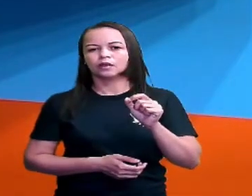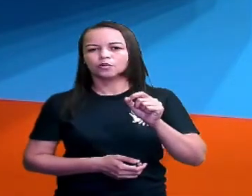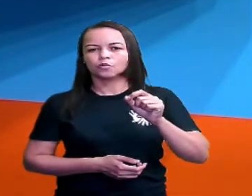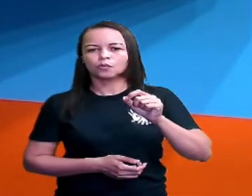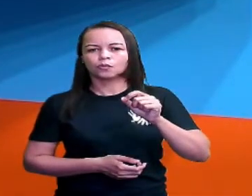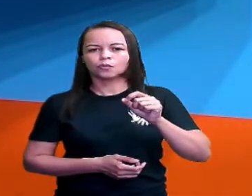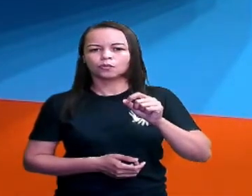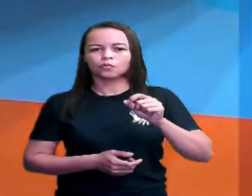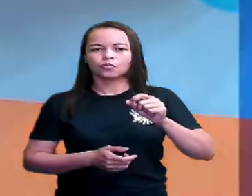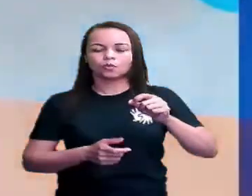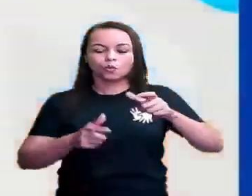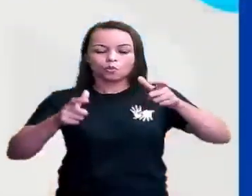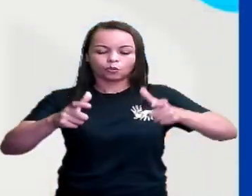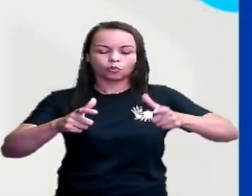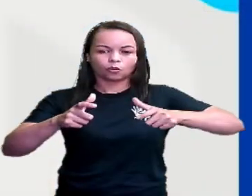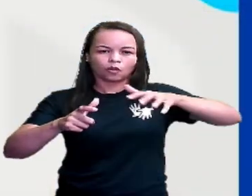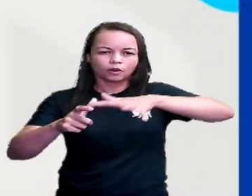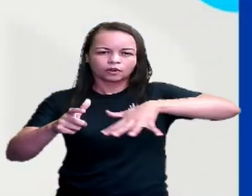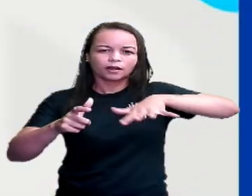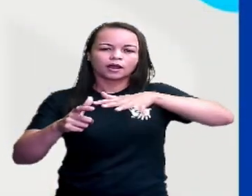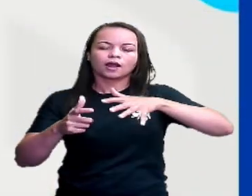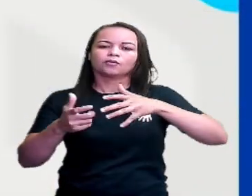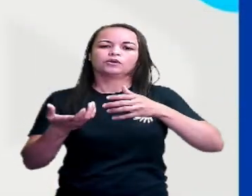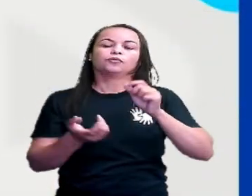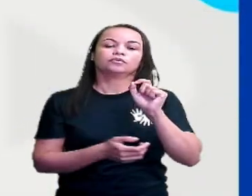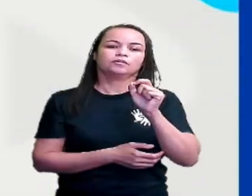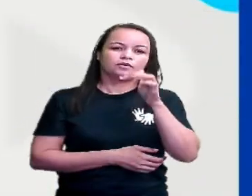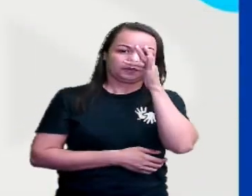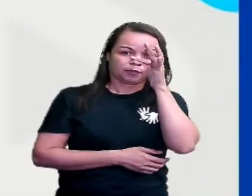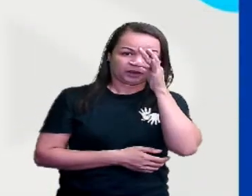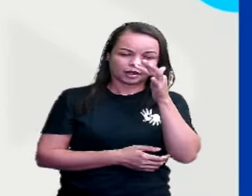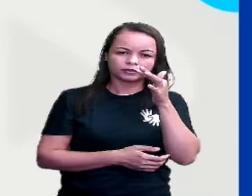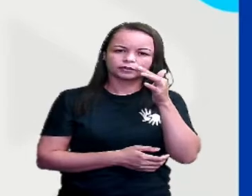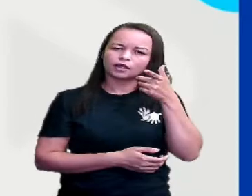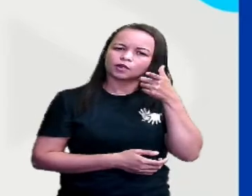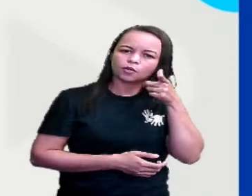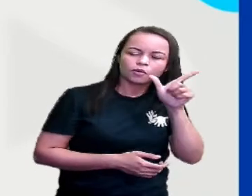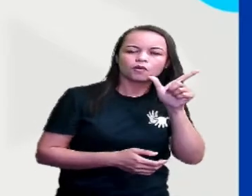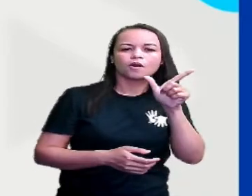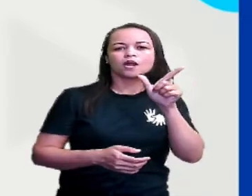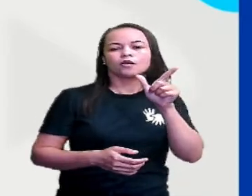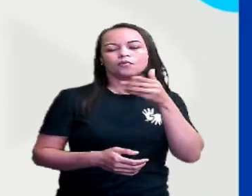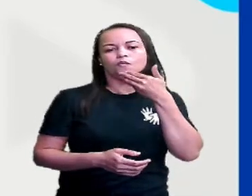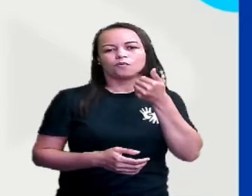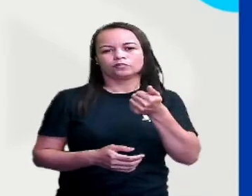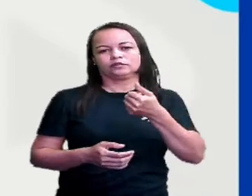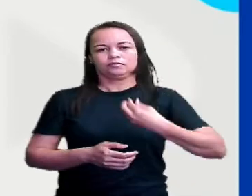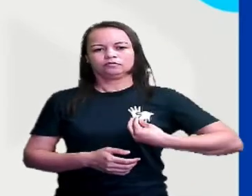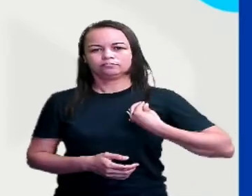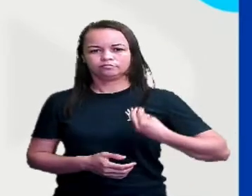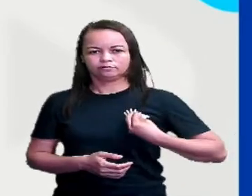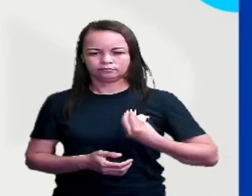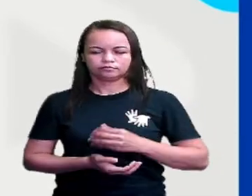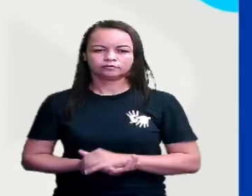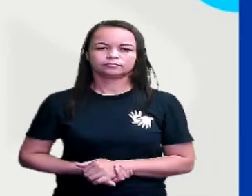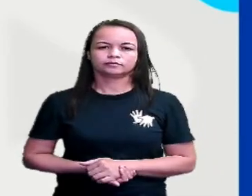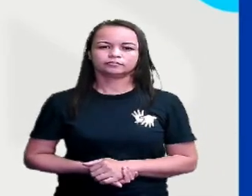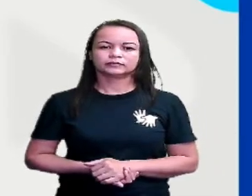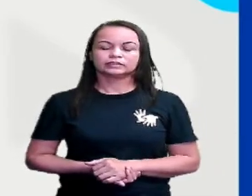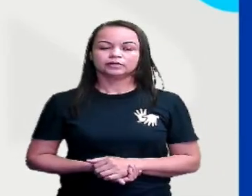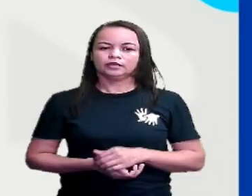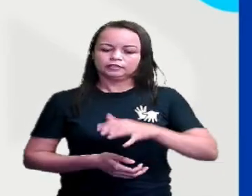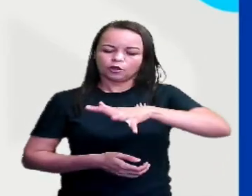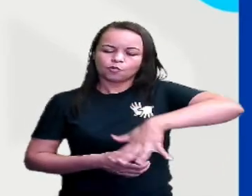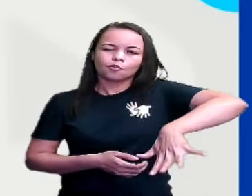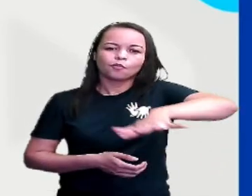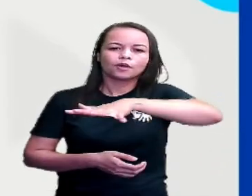a planta encontra as melhores condições para sobreviver, tá certo? Então, o ambiente